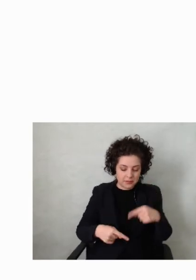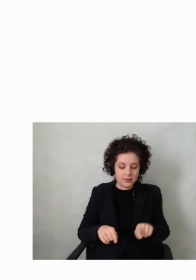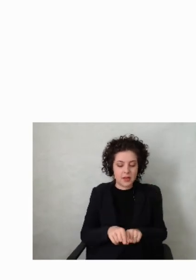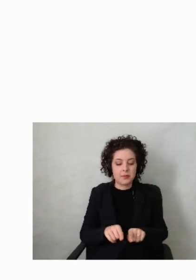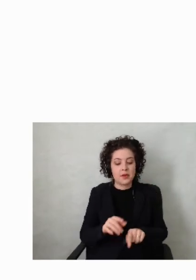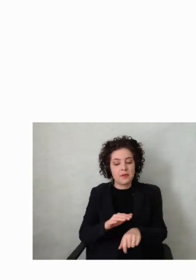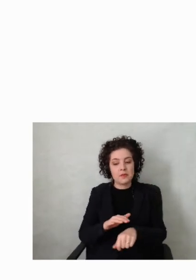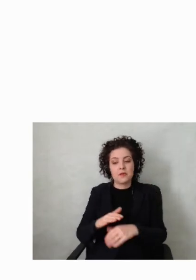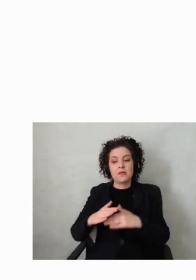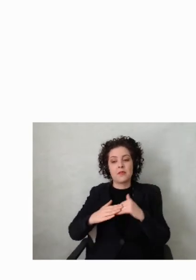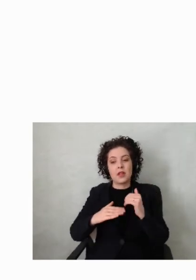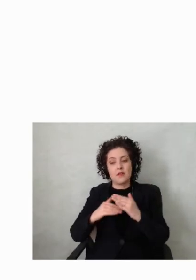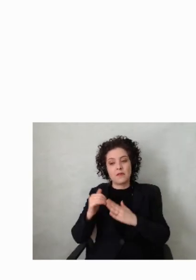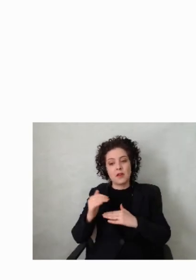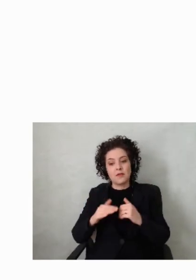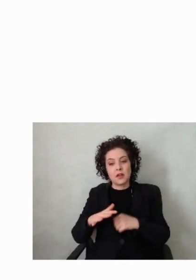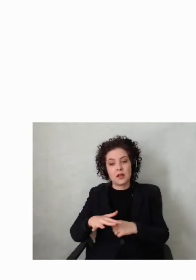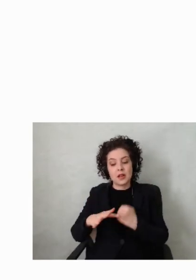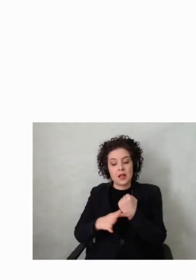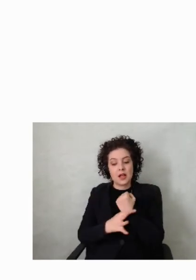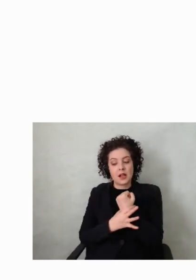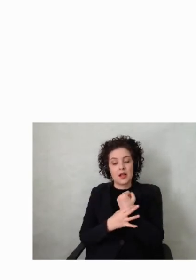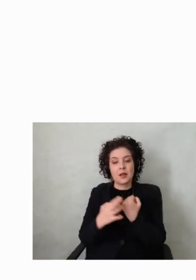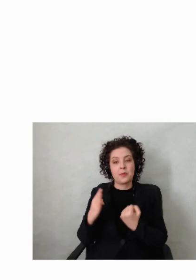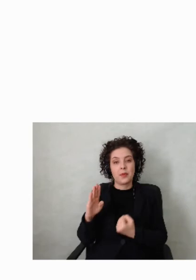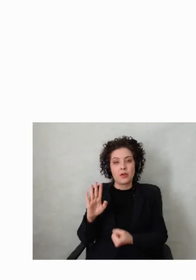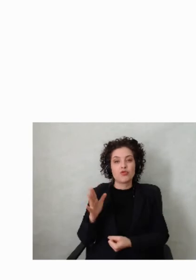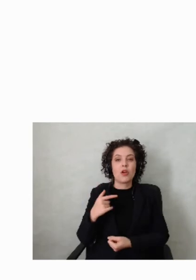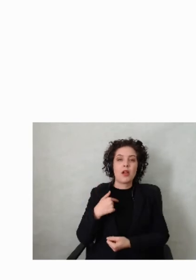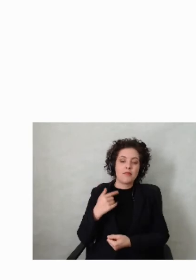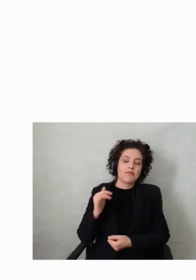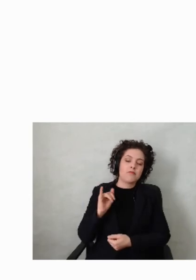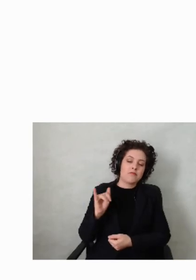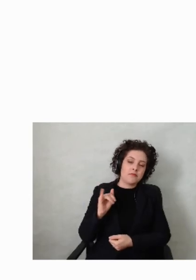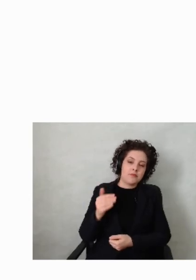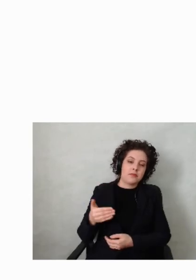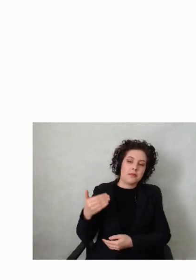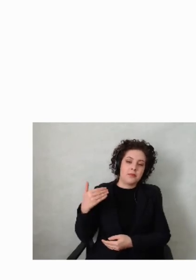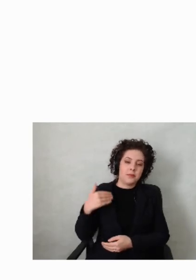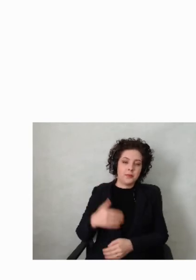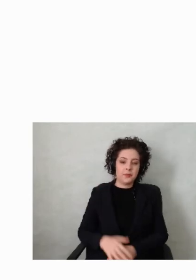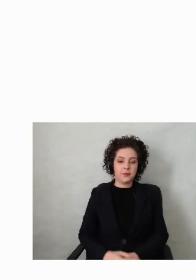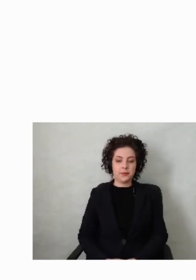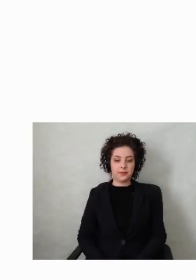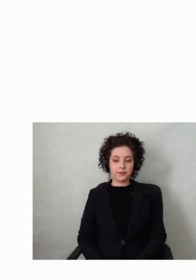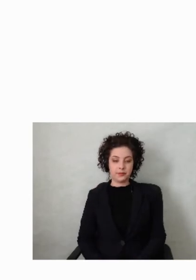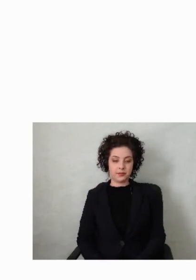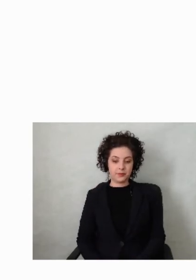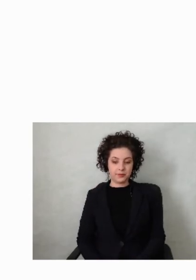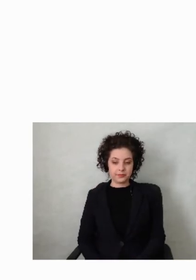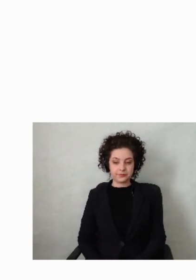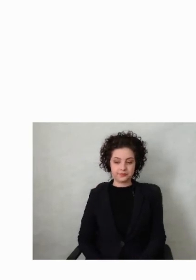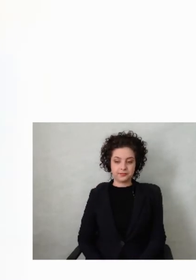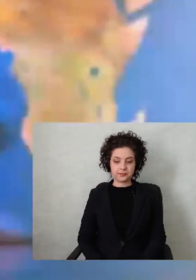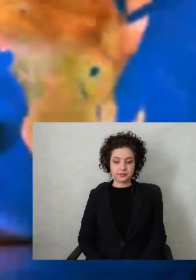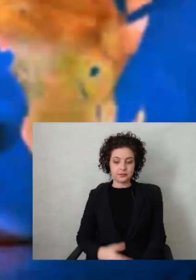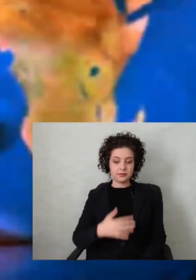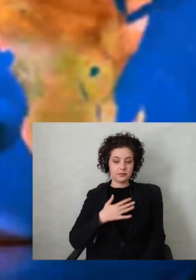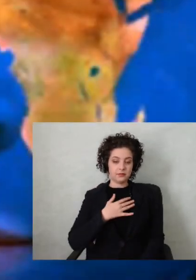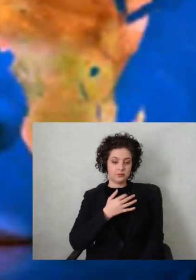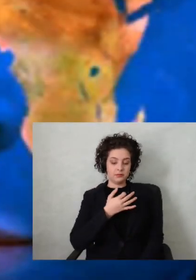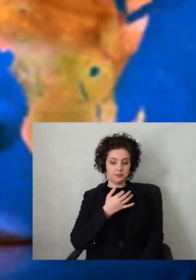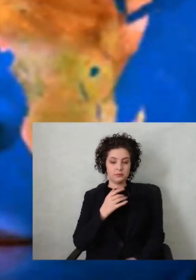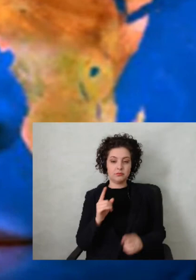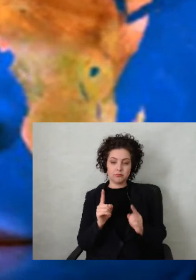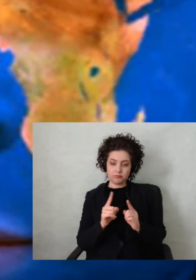num ambiente de biossegurança, como já mencionei anteriormente. Então, a minha fala foi curta,